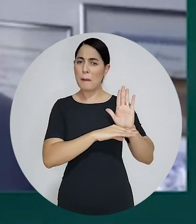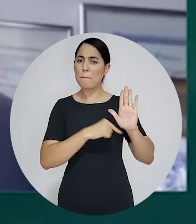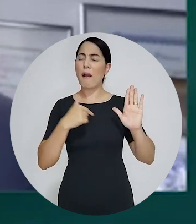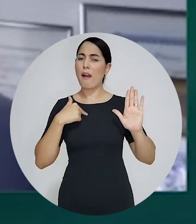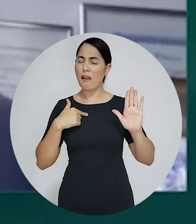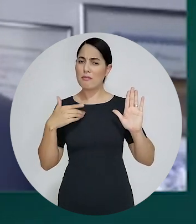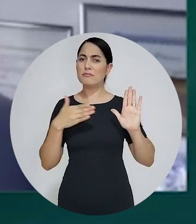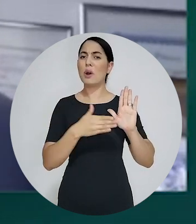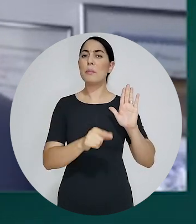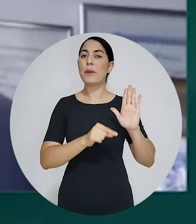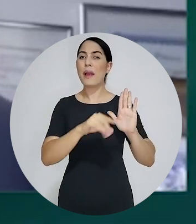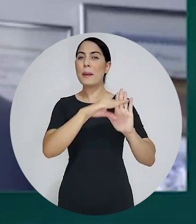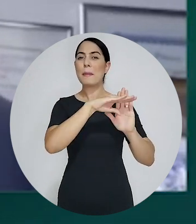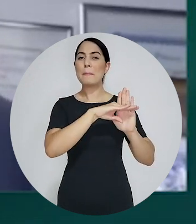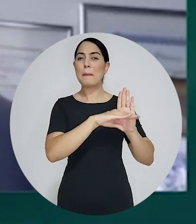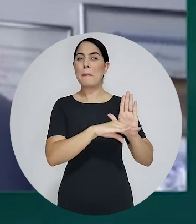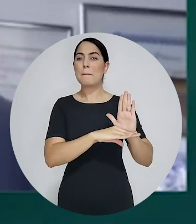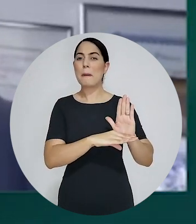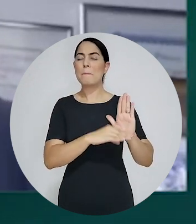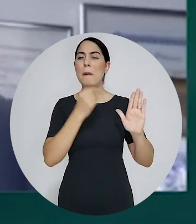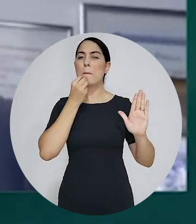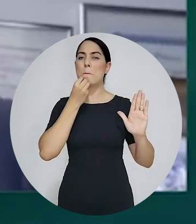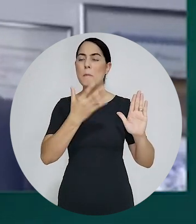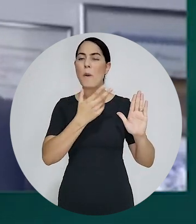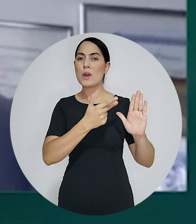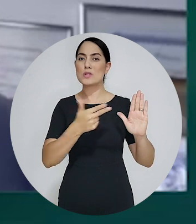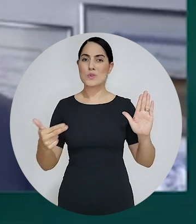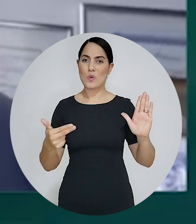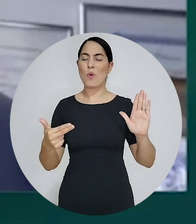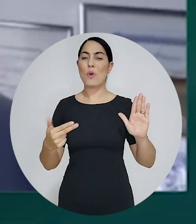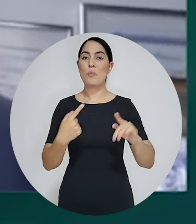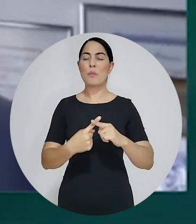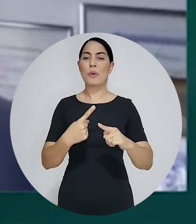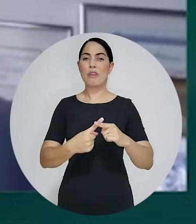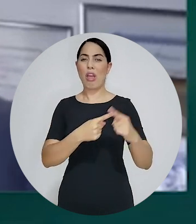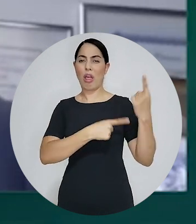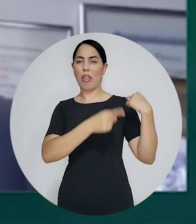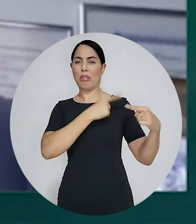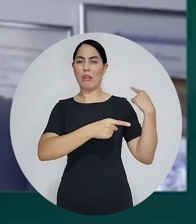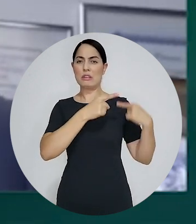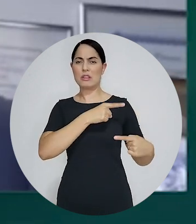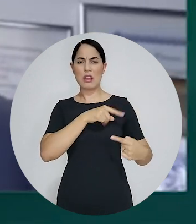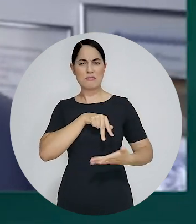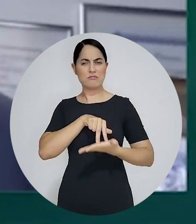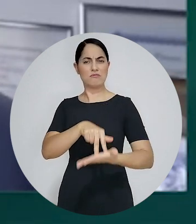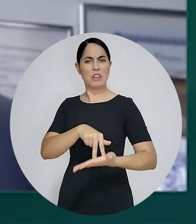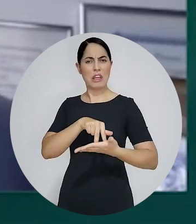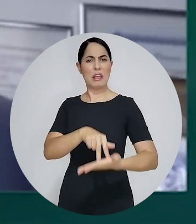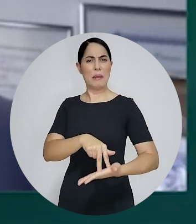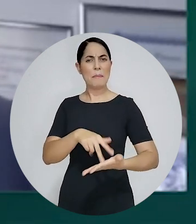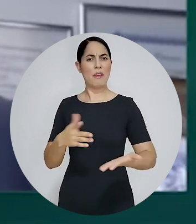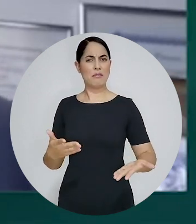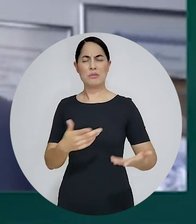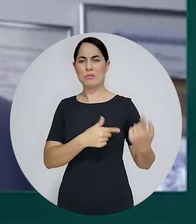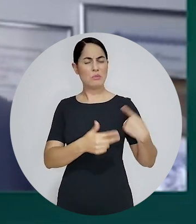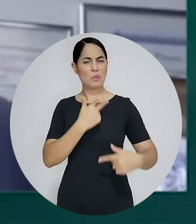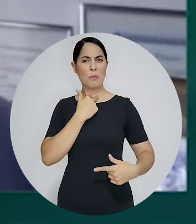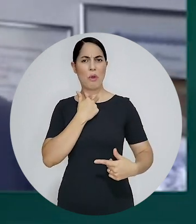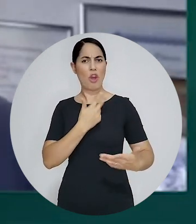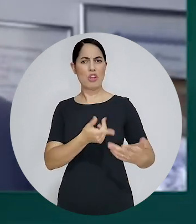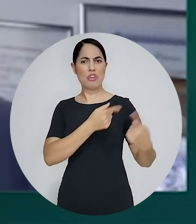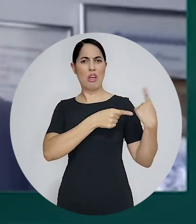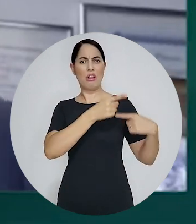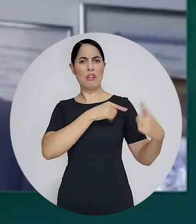aberto a essa agenda, porque essa é a agenda do bem. Desculpe dizer, essa é a agenda que busca resistir ao retrocesso,